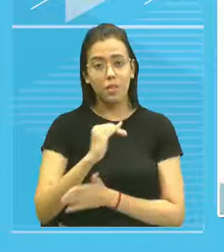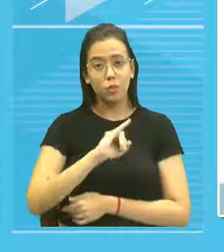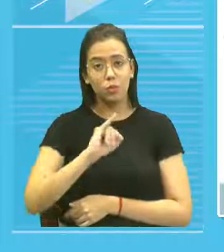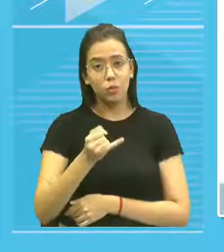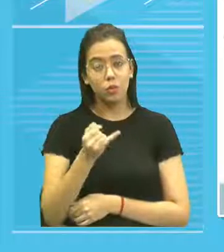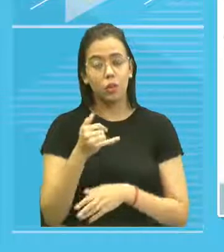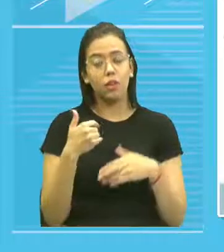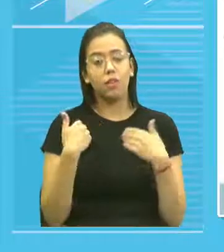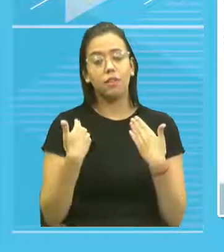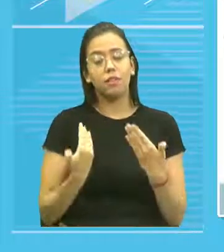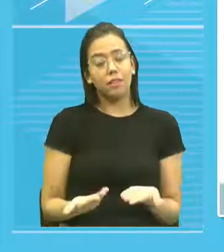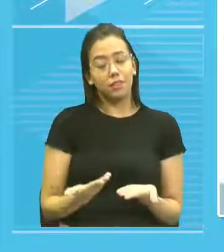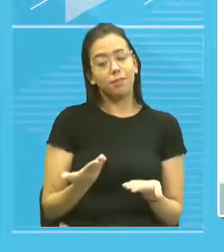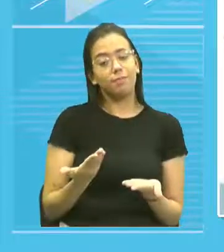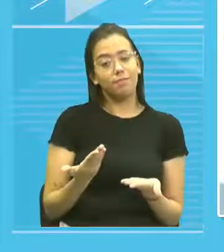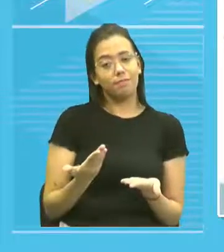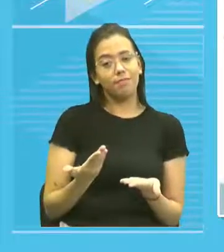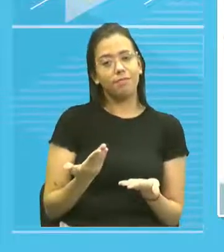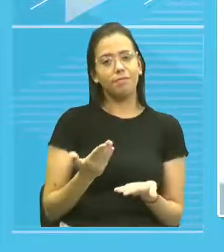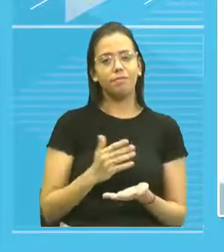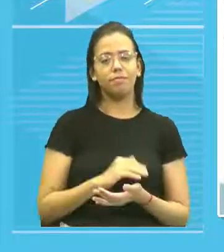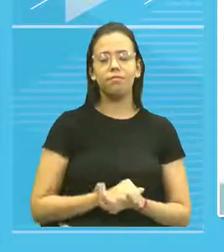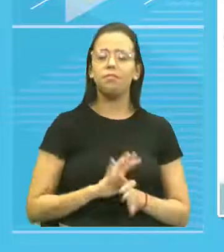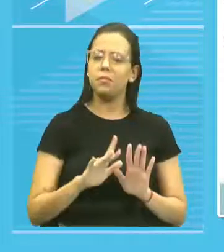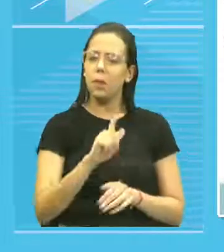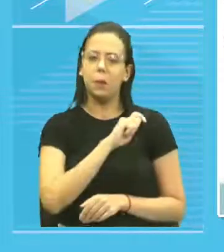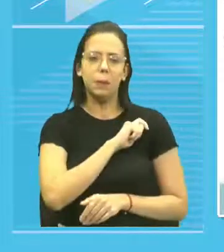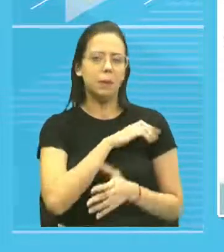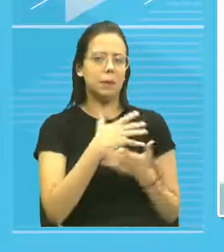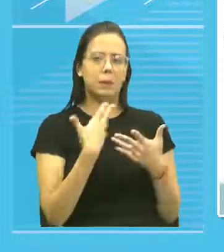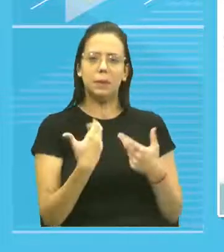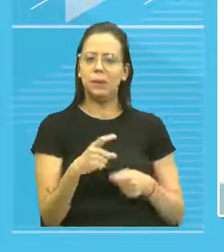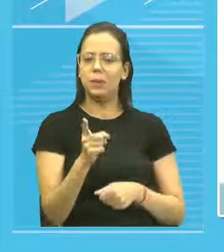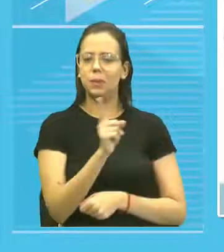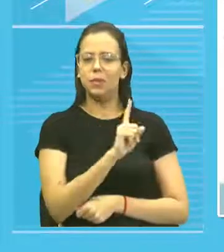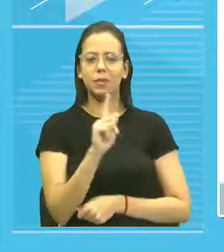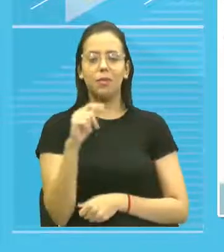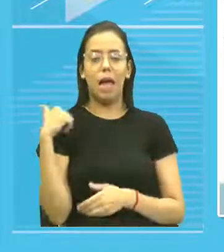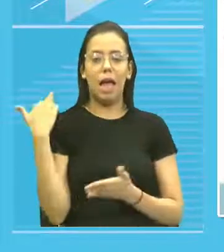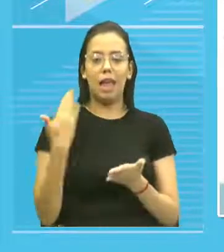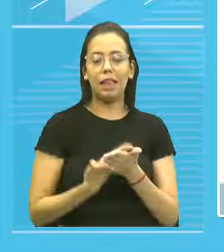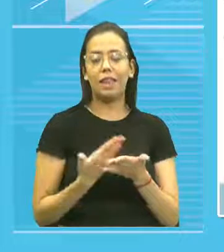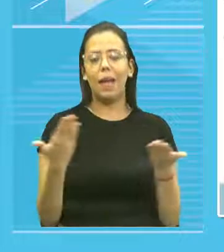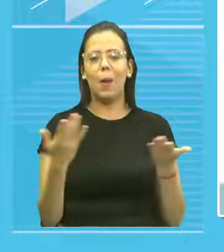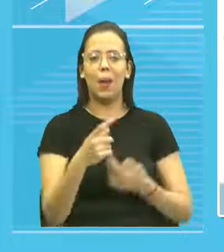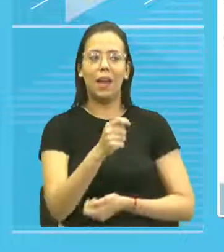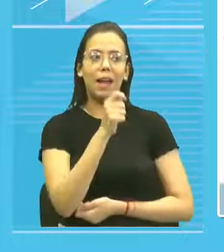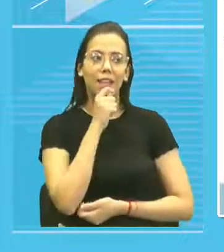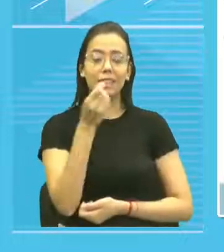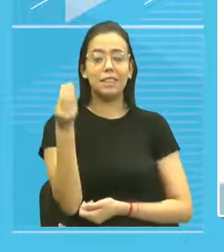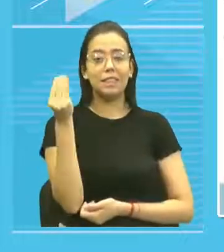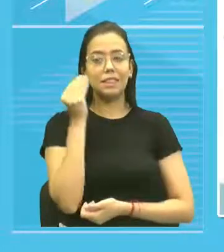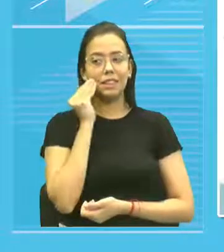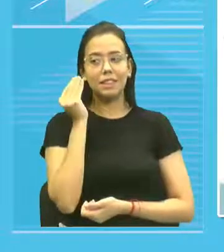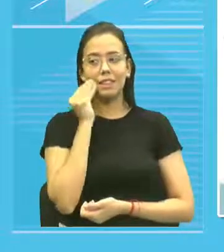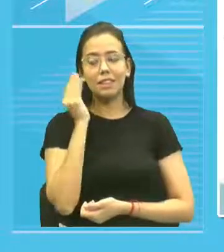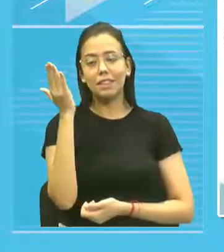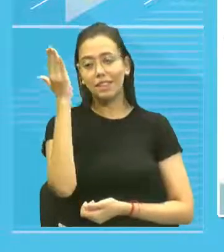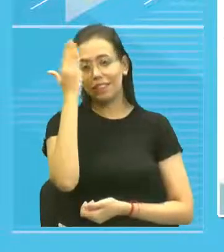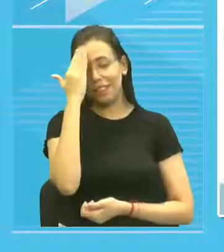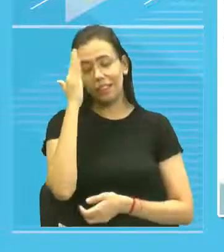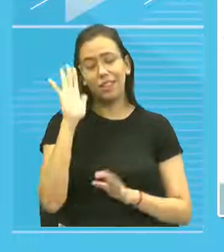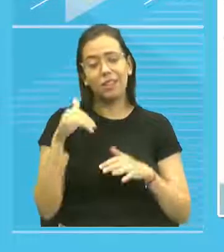é amigo quem disse que ele ele não aceitou não ainda hoje ele tá tentando decifrar não é